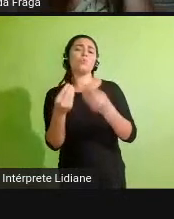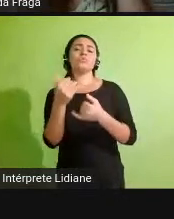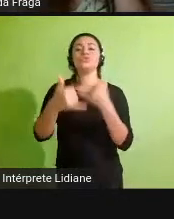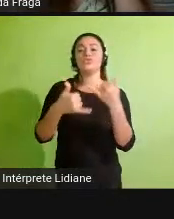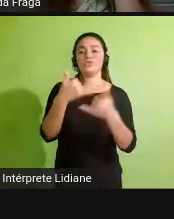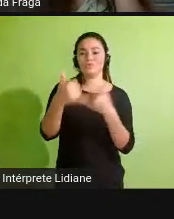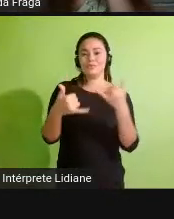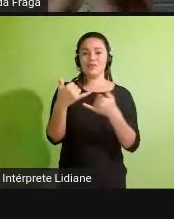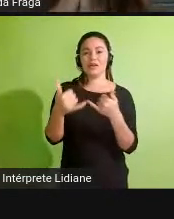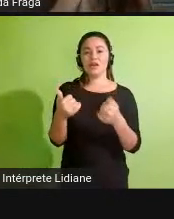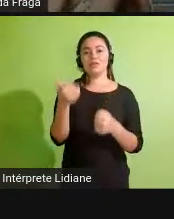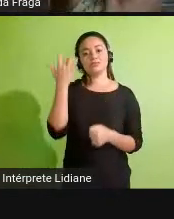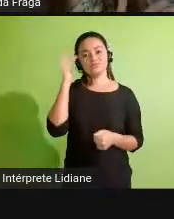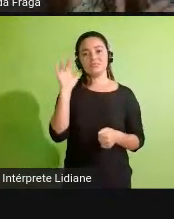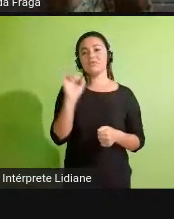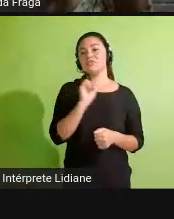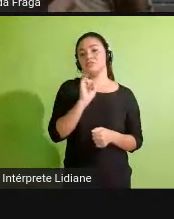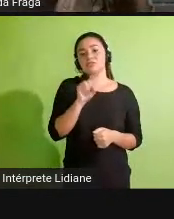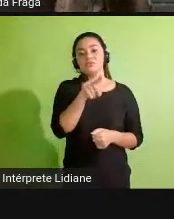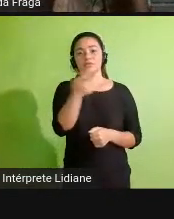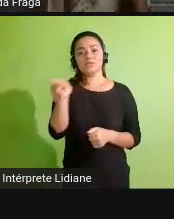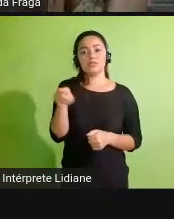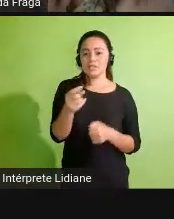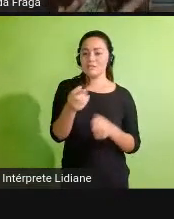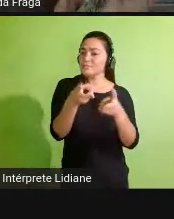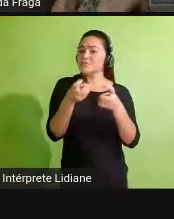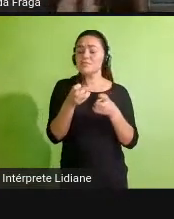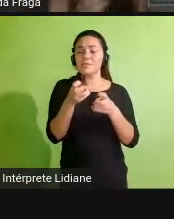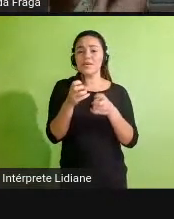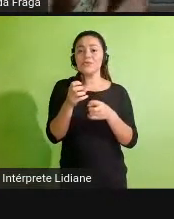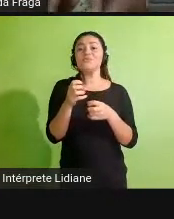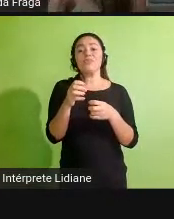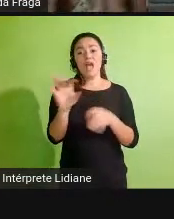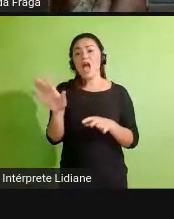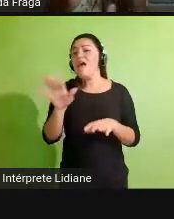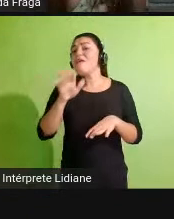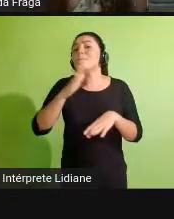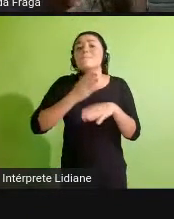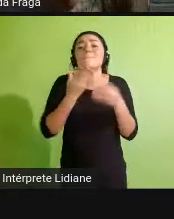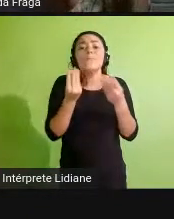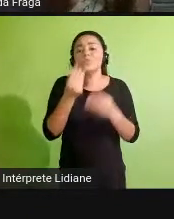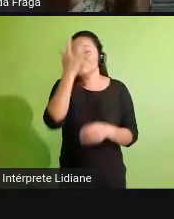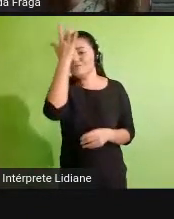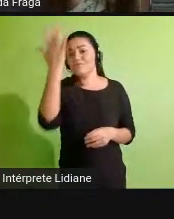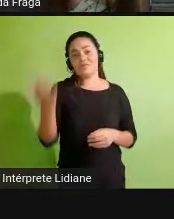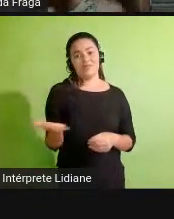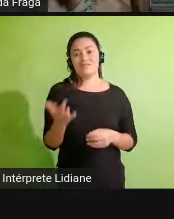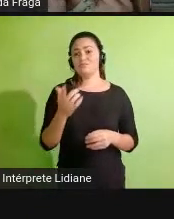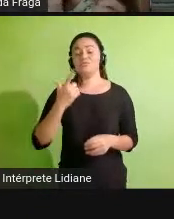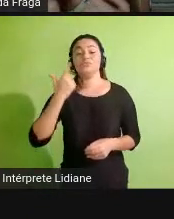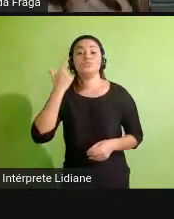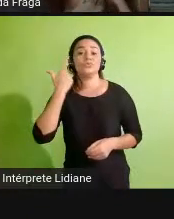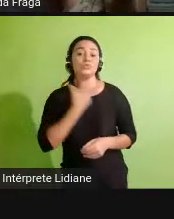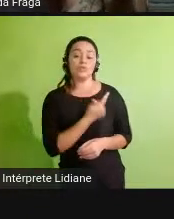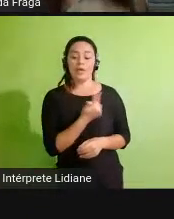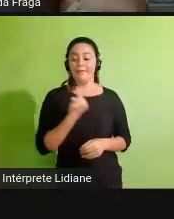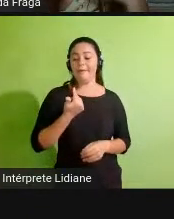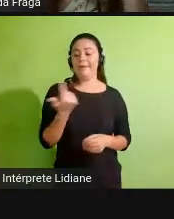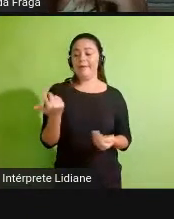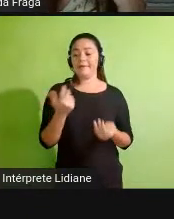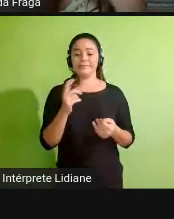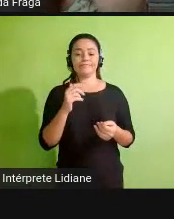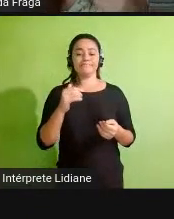vocês perceberam, mas é muito fácil. Não existe jogador ou jogadora vencedora, né? O jogador, na verdade,